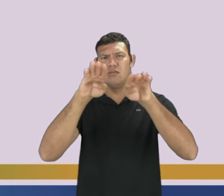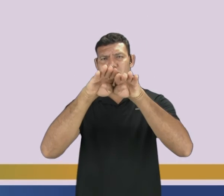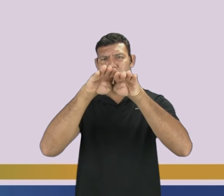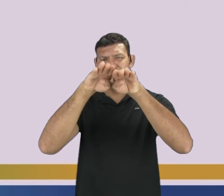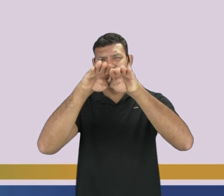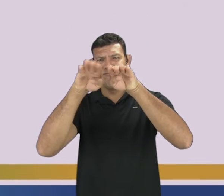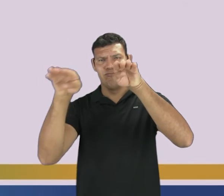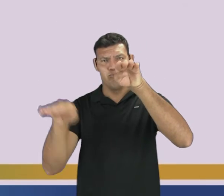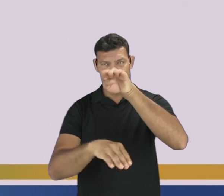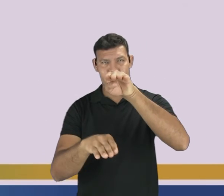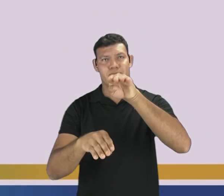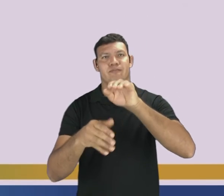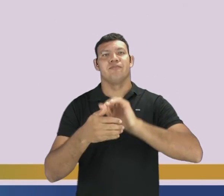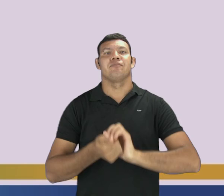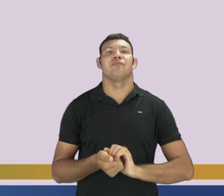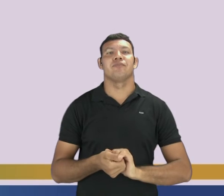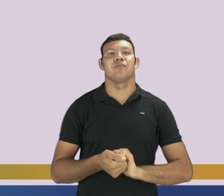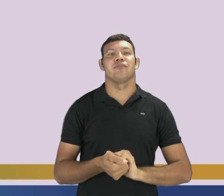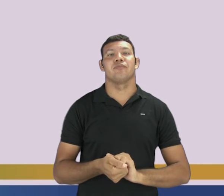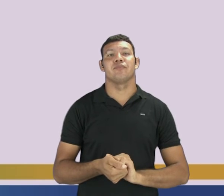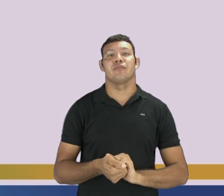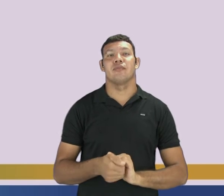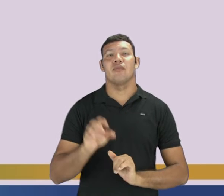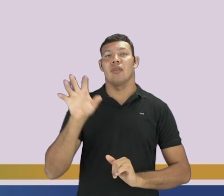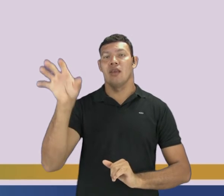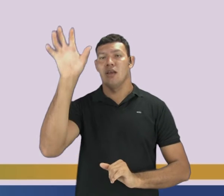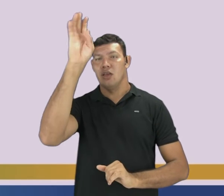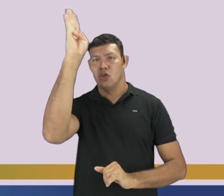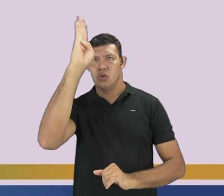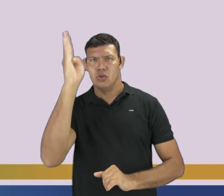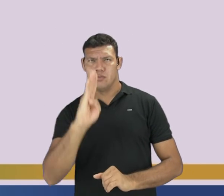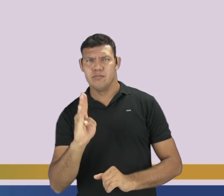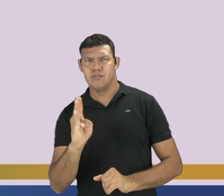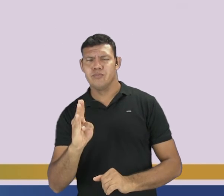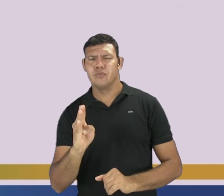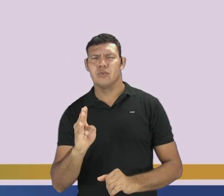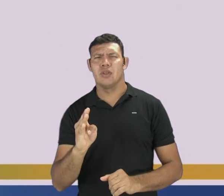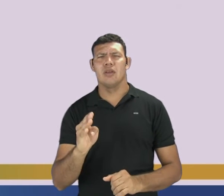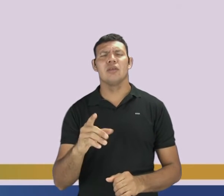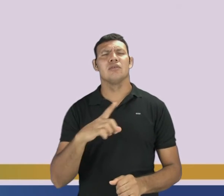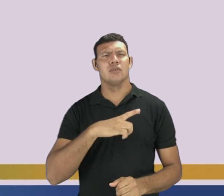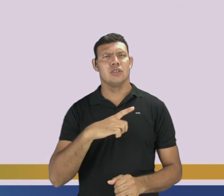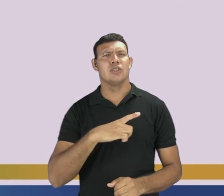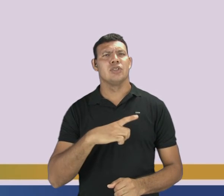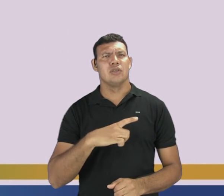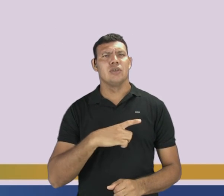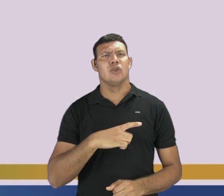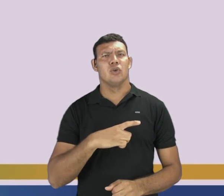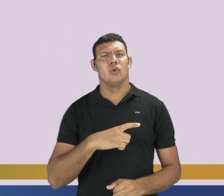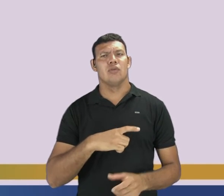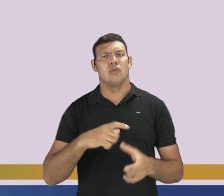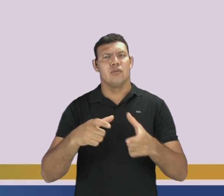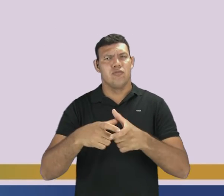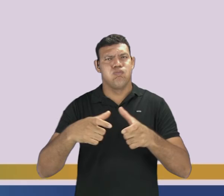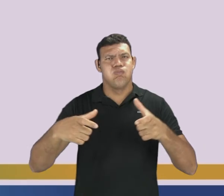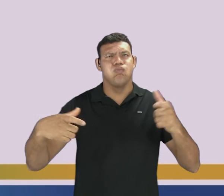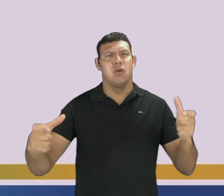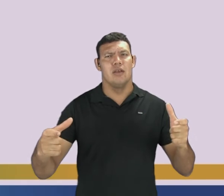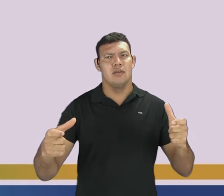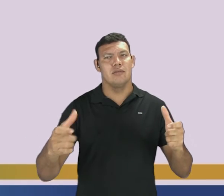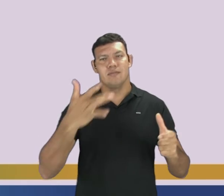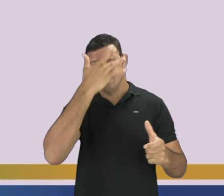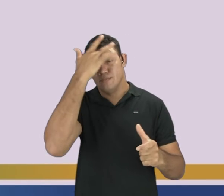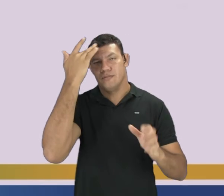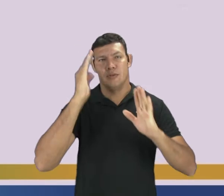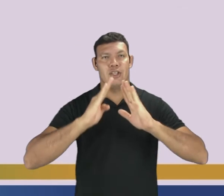irregular no território. A região do Brasil que apresenta o maior número de habitantes essa aí também é bem